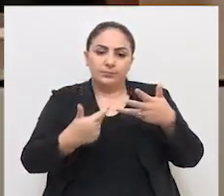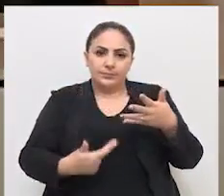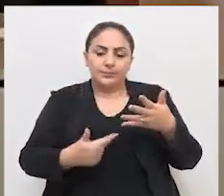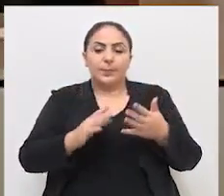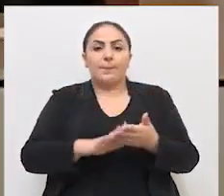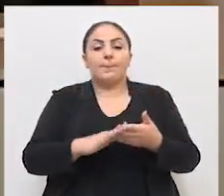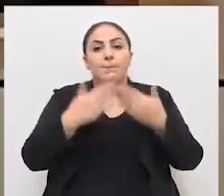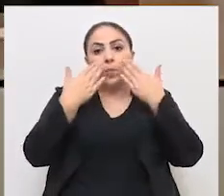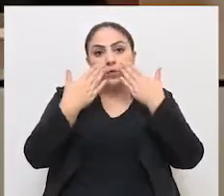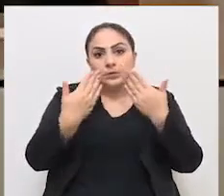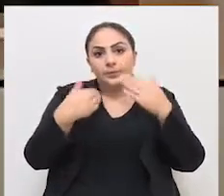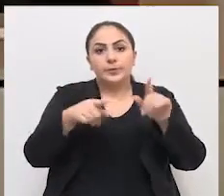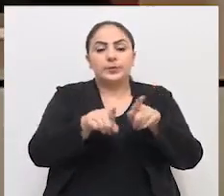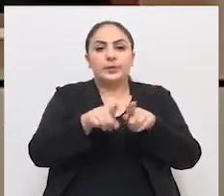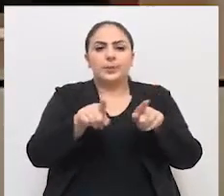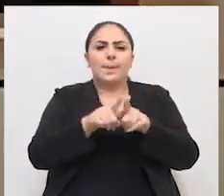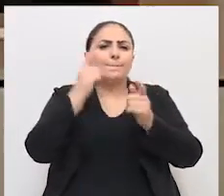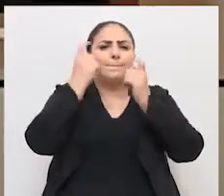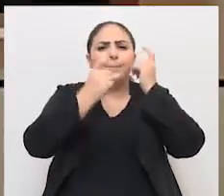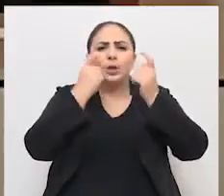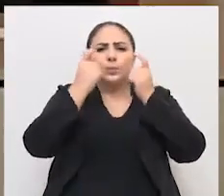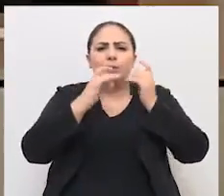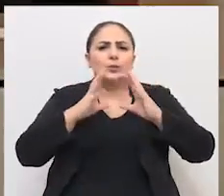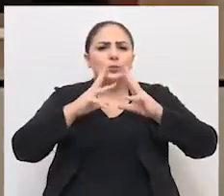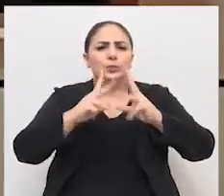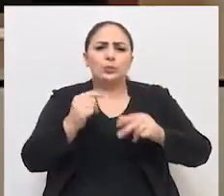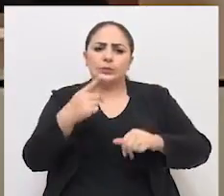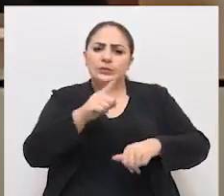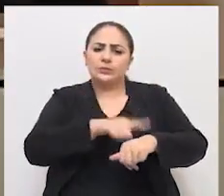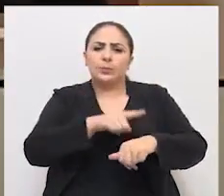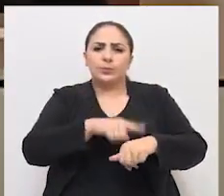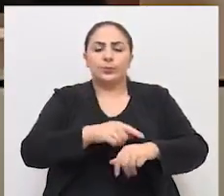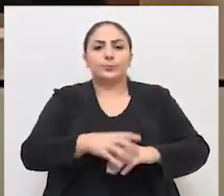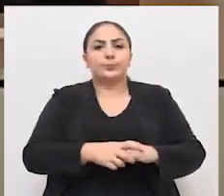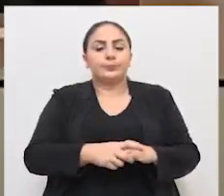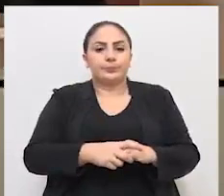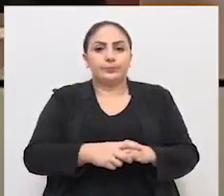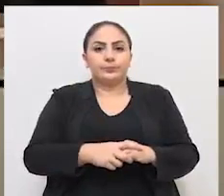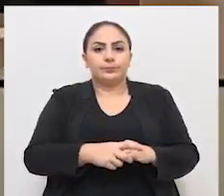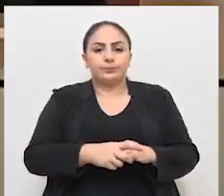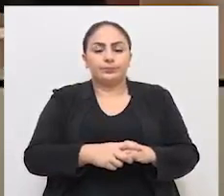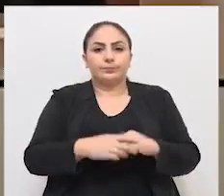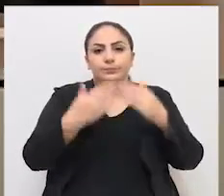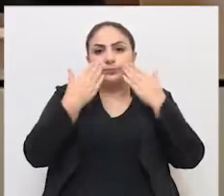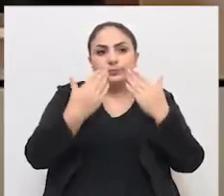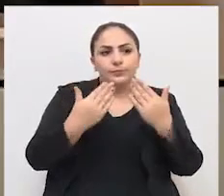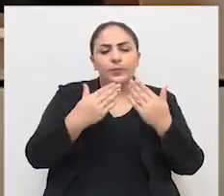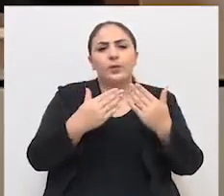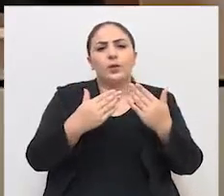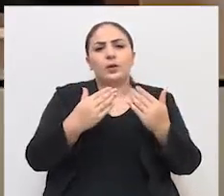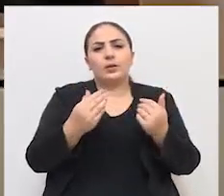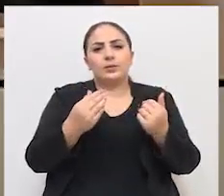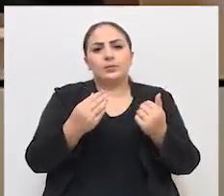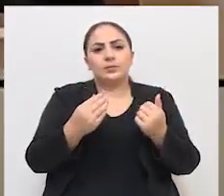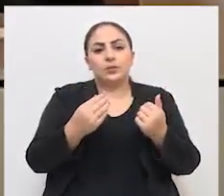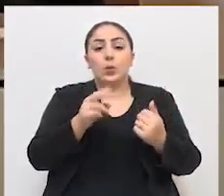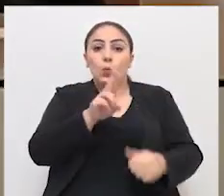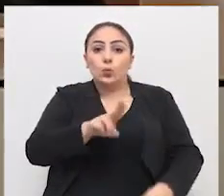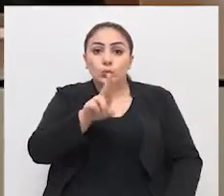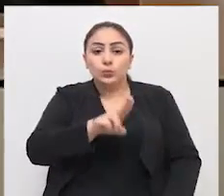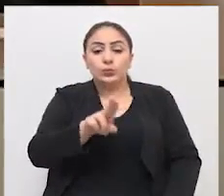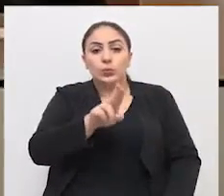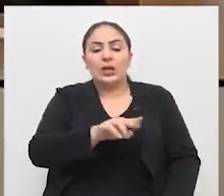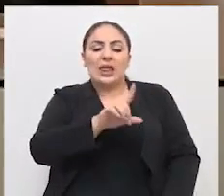indicadores, apresentamos a preocupação que vivemos neste momento, né, em que os indicadores de ocupação